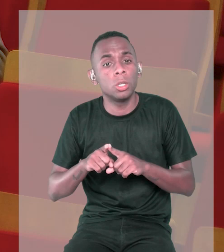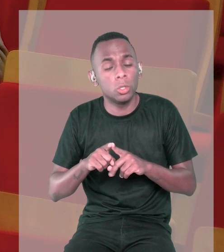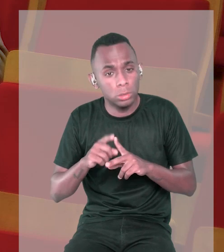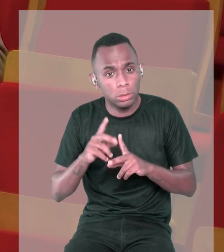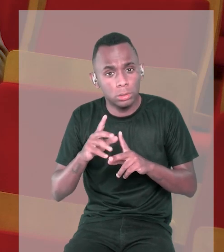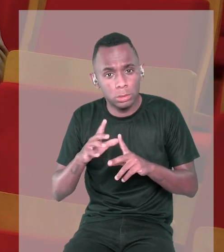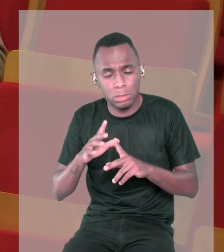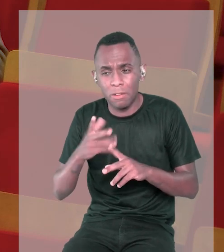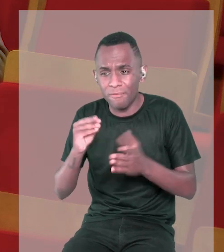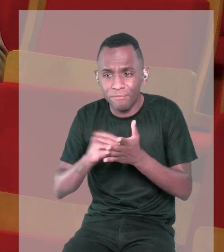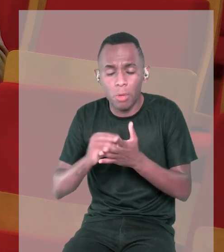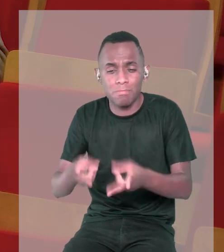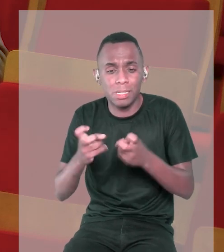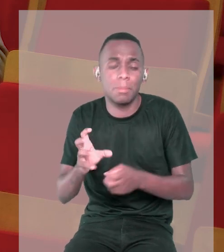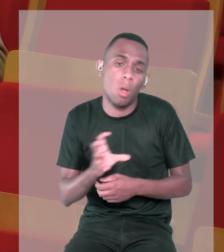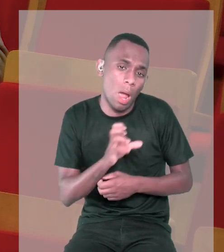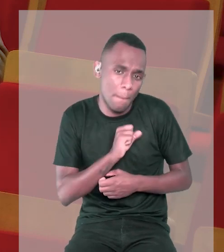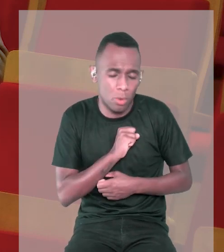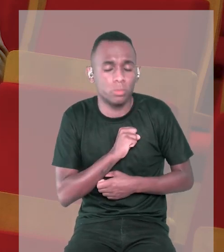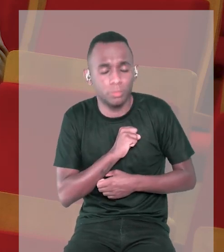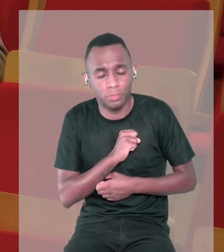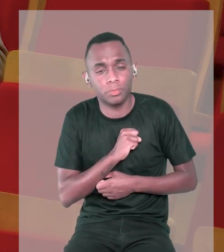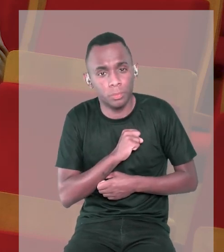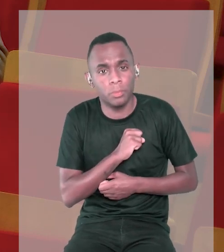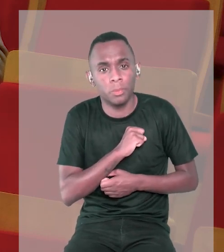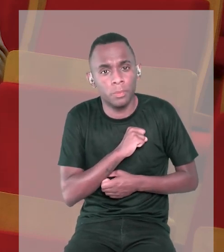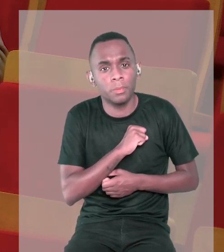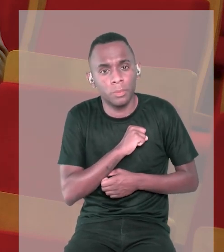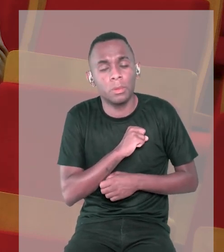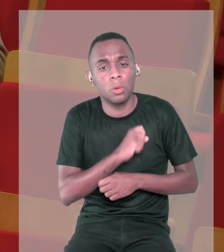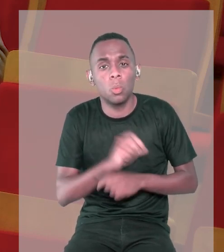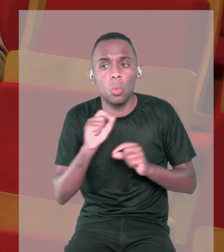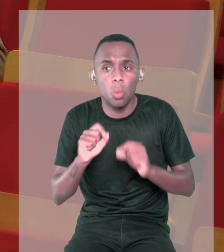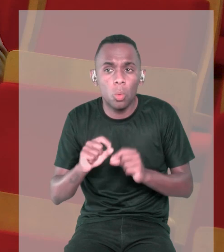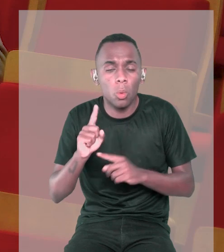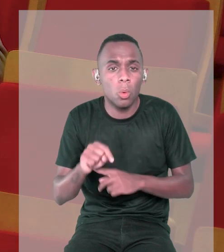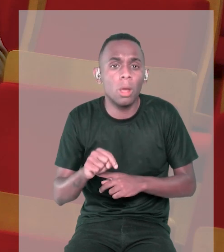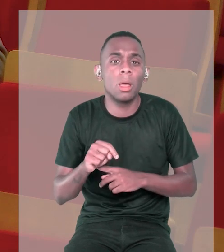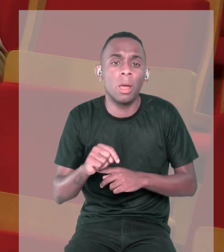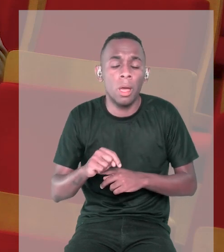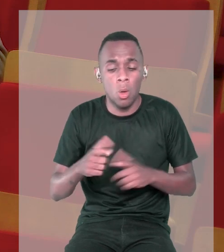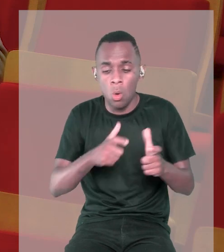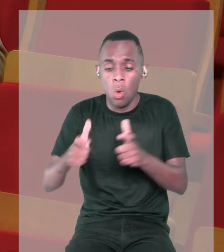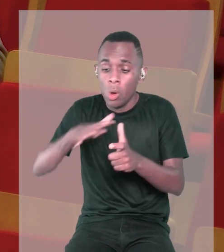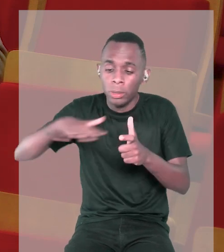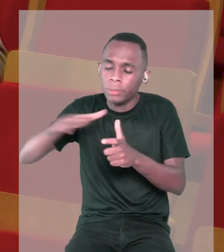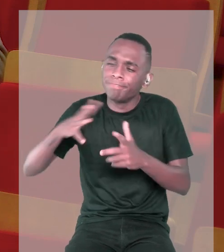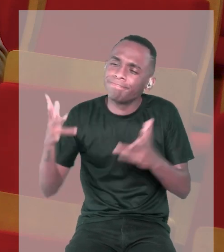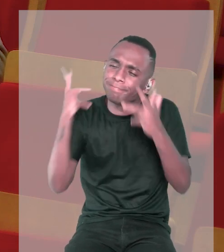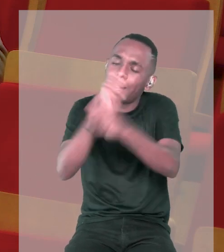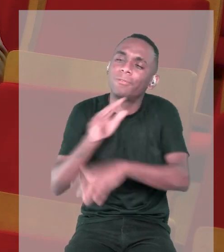do que é o lado maravilhoso de estar no mundo. Né? Então, eu acho que eu tenho a impressão de que você